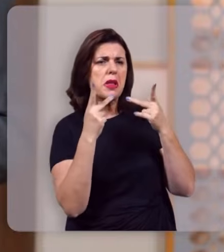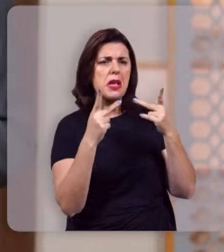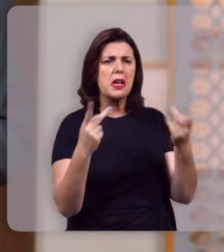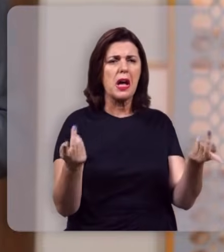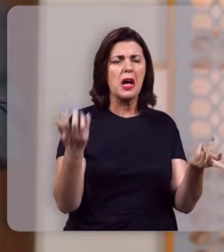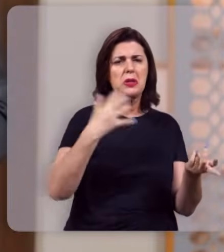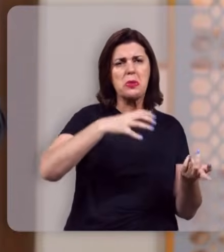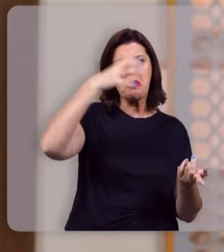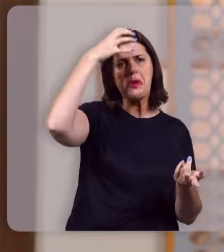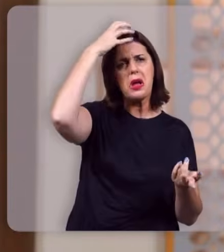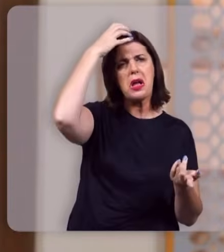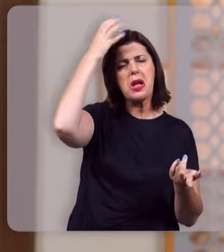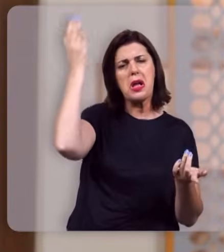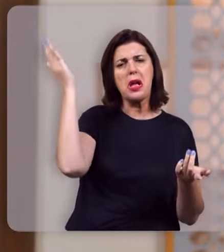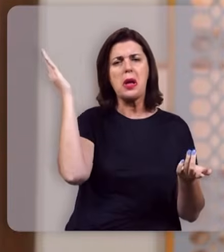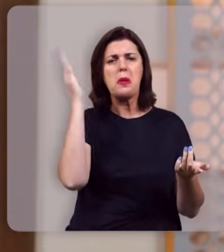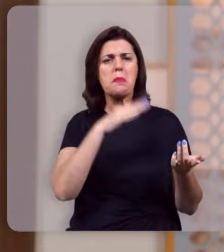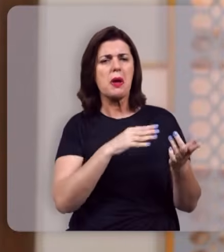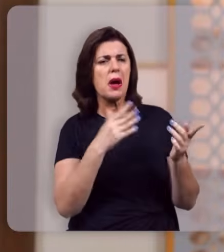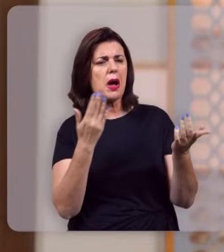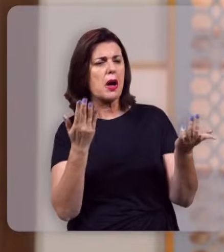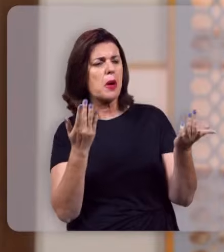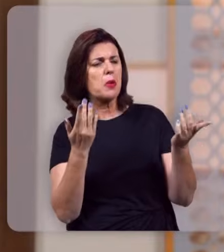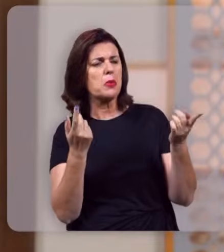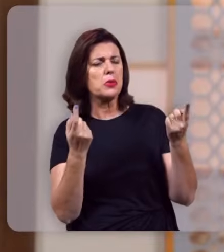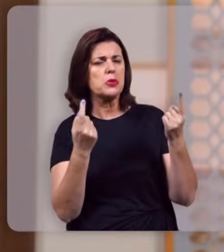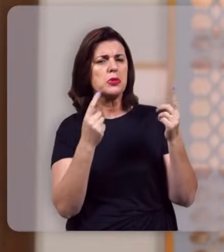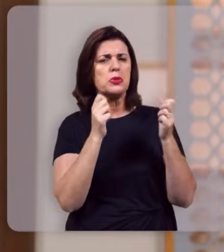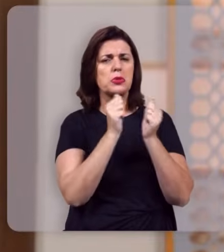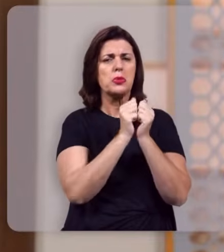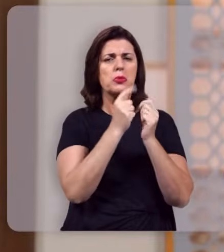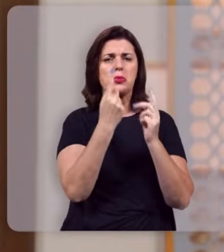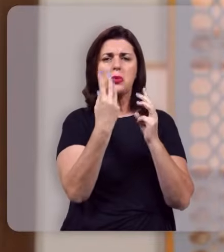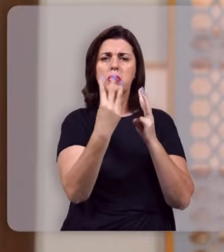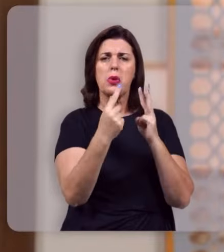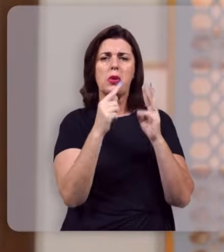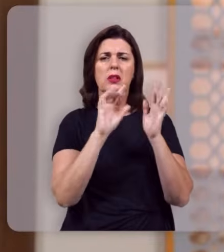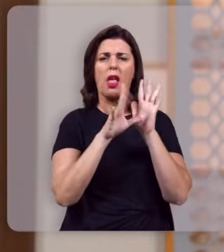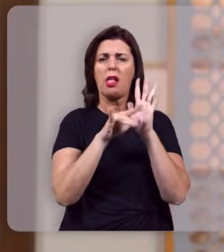na cruz como um maldito entre dois malfeitores,